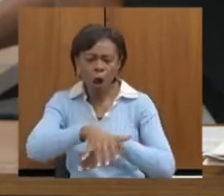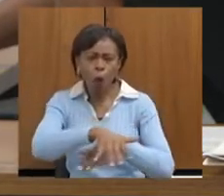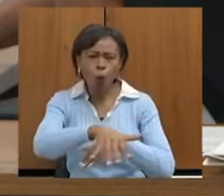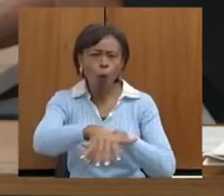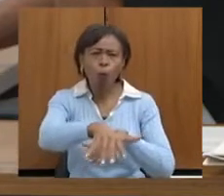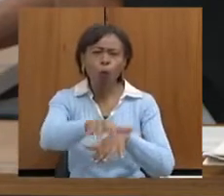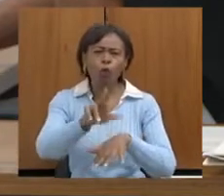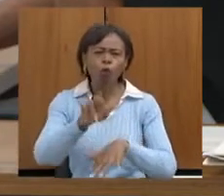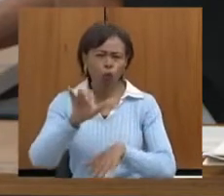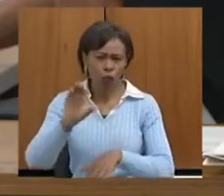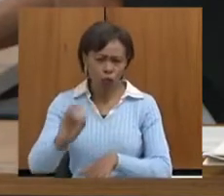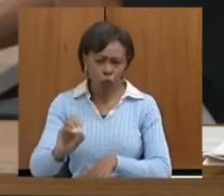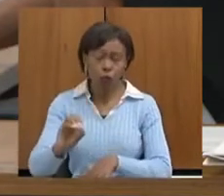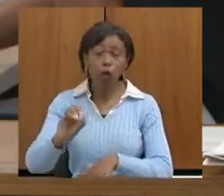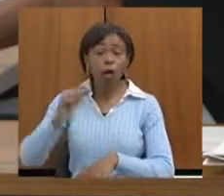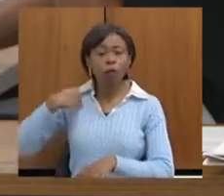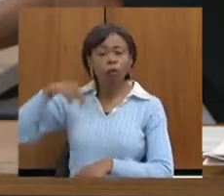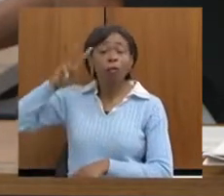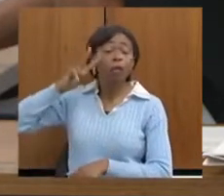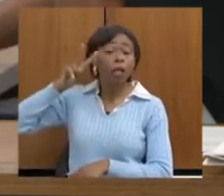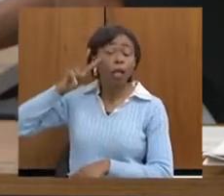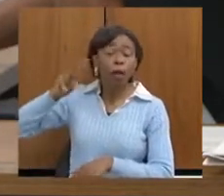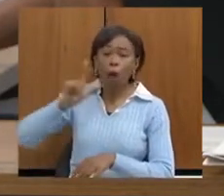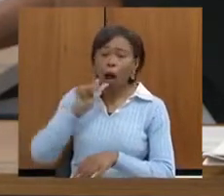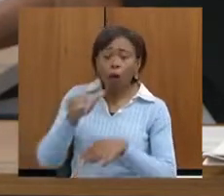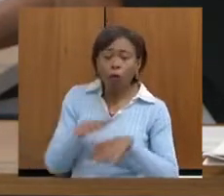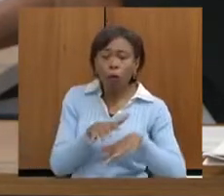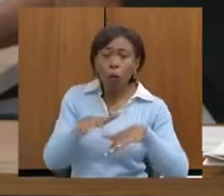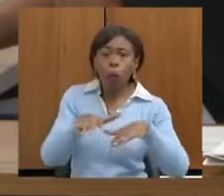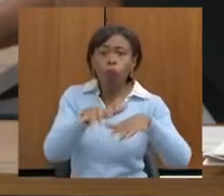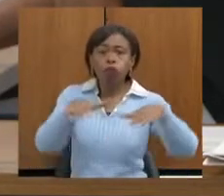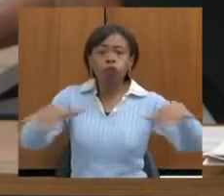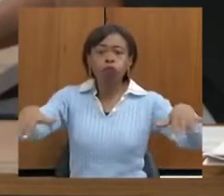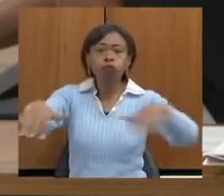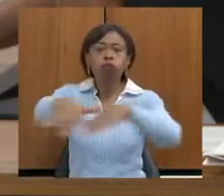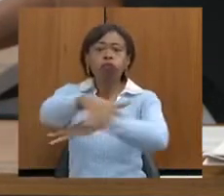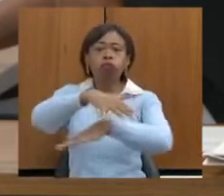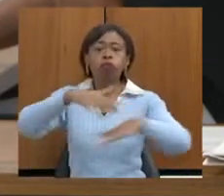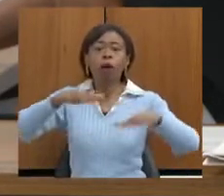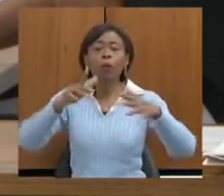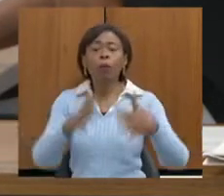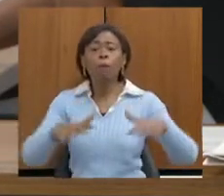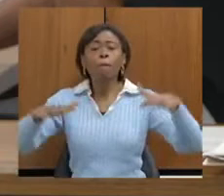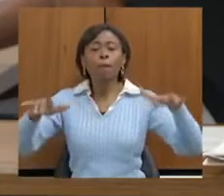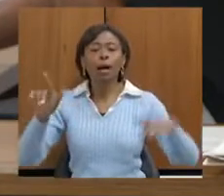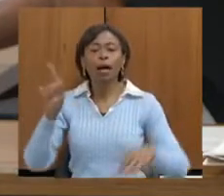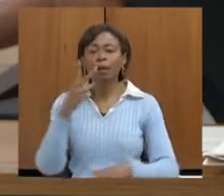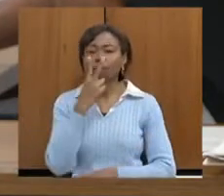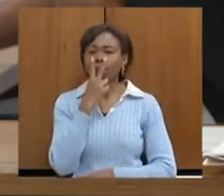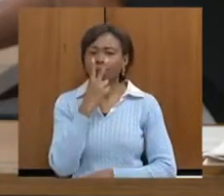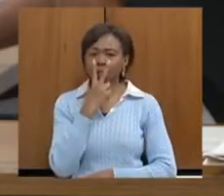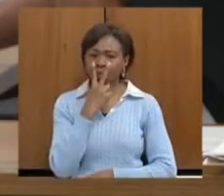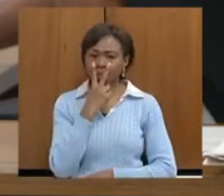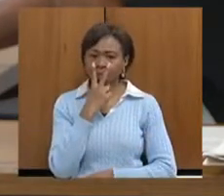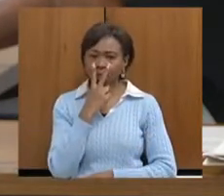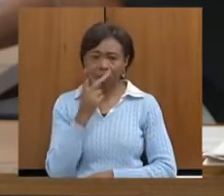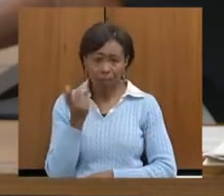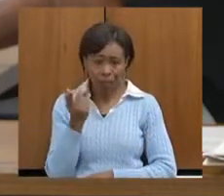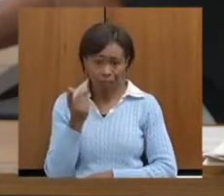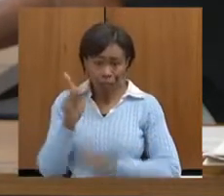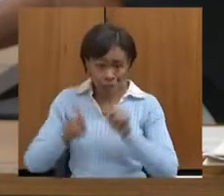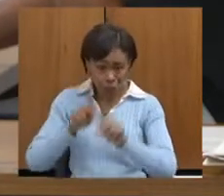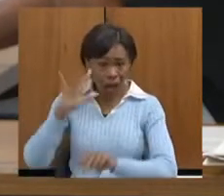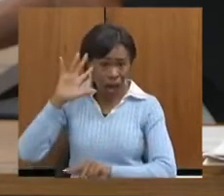alguns dias depois da Lama chegando no máximo no Espírito Santo e muita gente acha que aquele é o pior